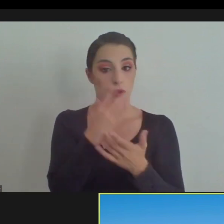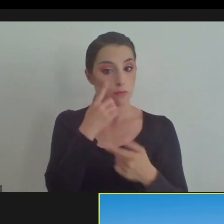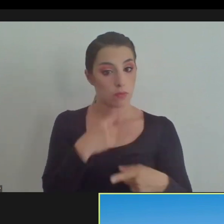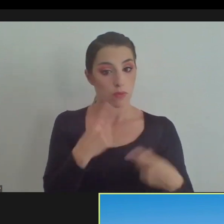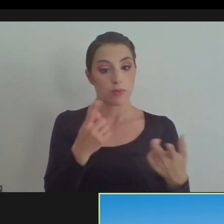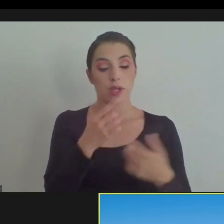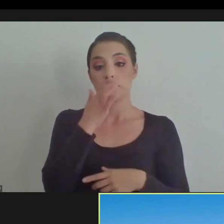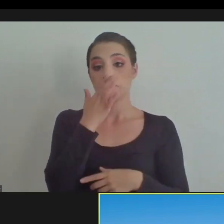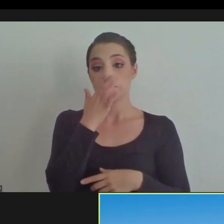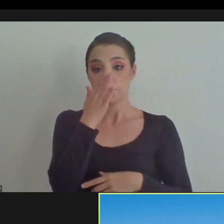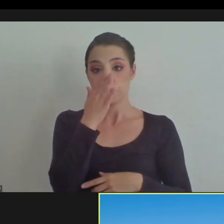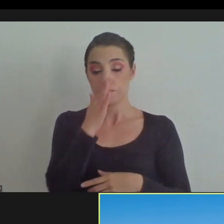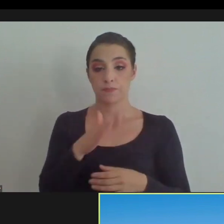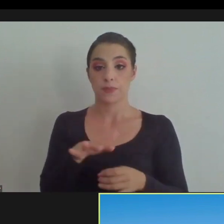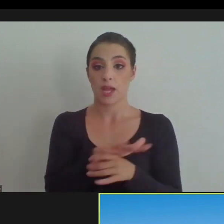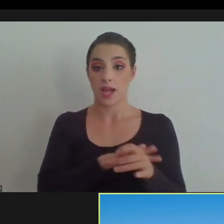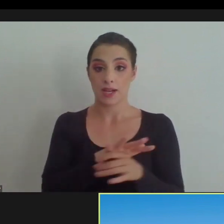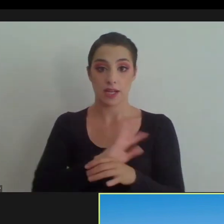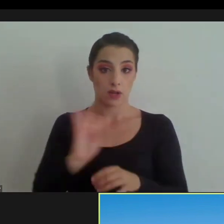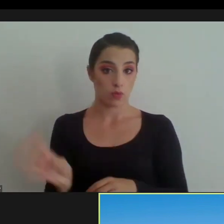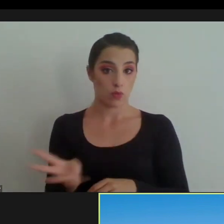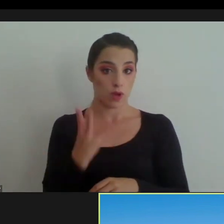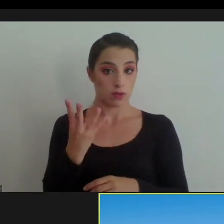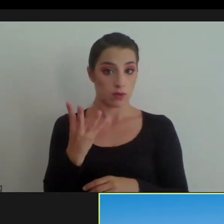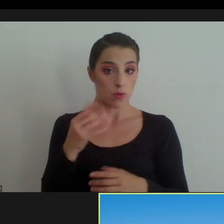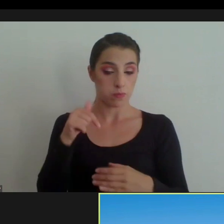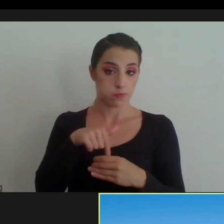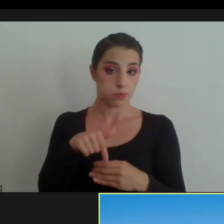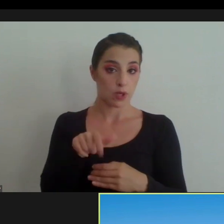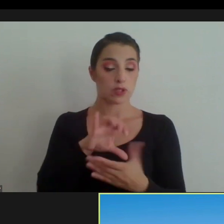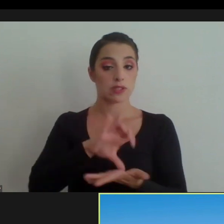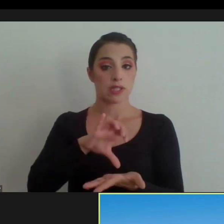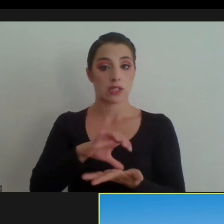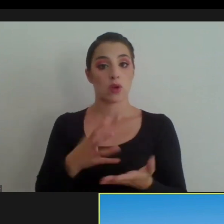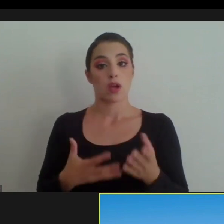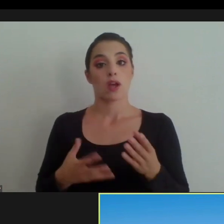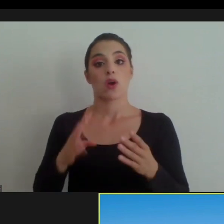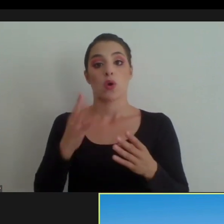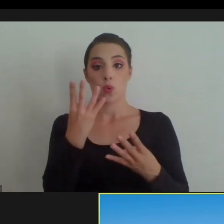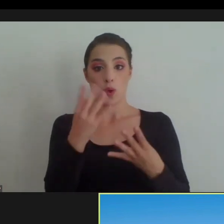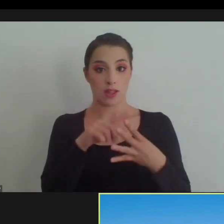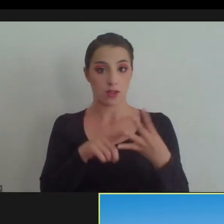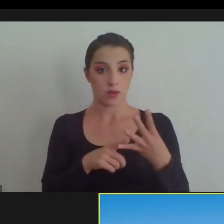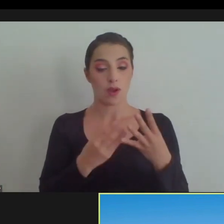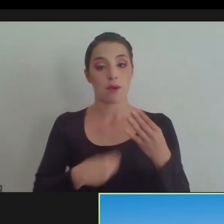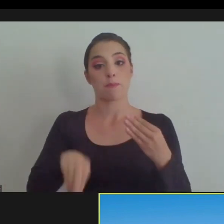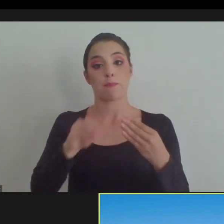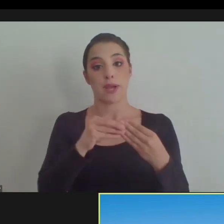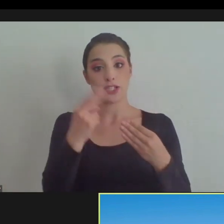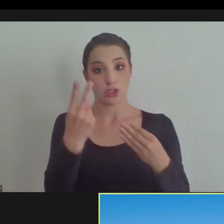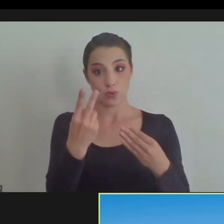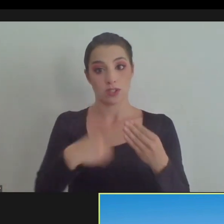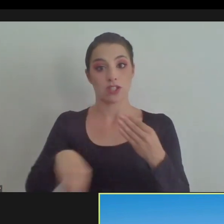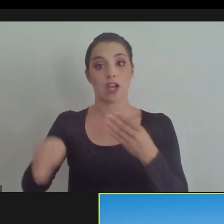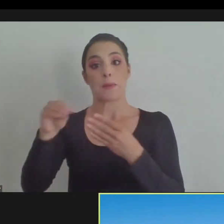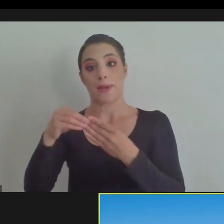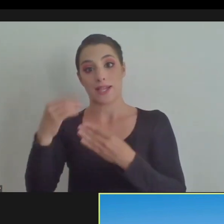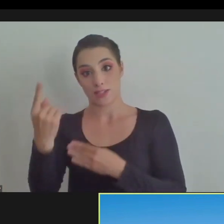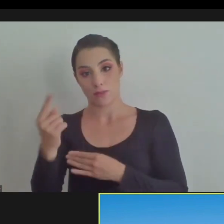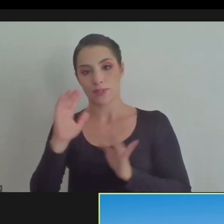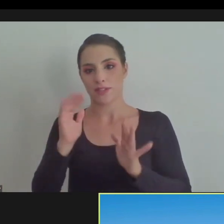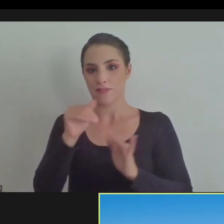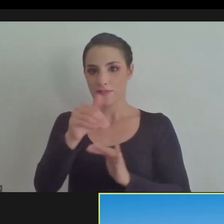áreas são 4, mais 2, mais uma, ok? Já vão perceber os 4 mais 2, mais uma. As